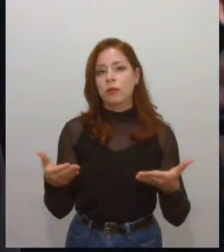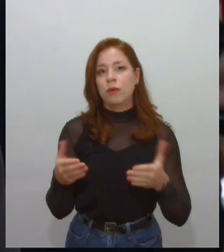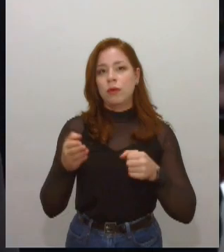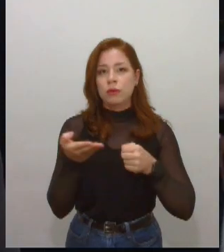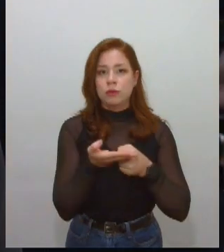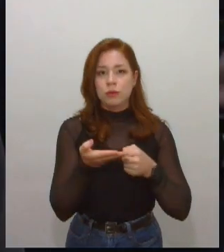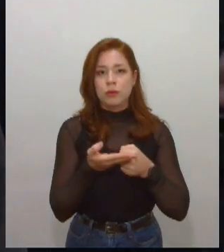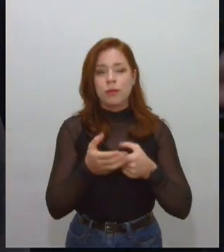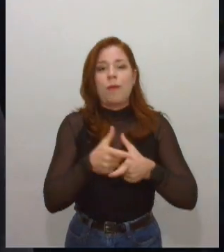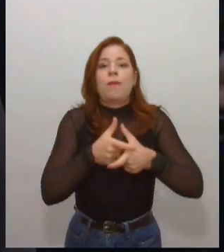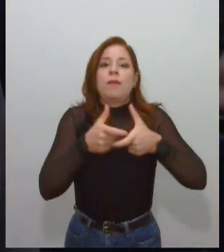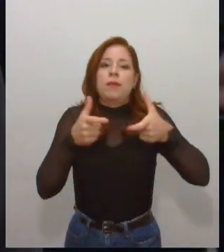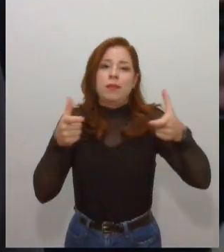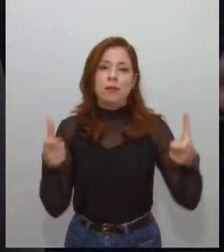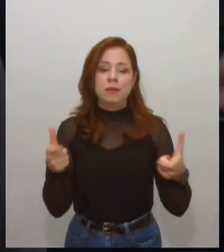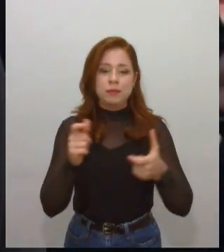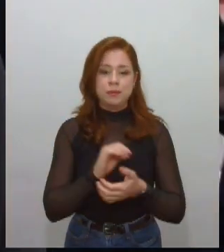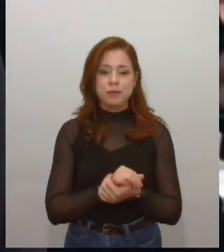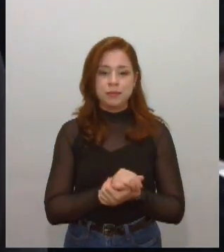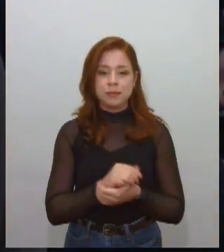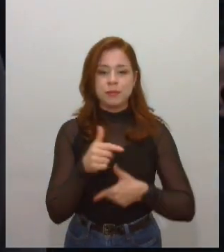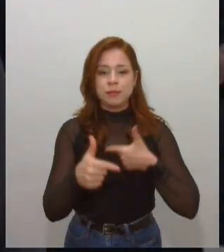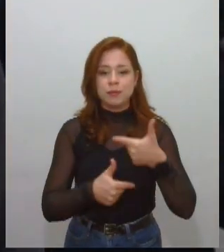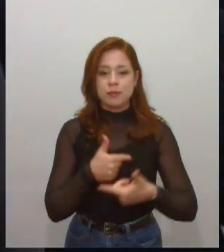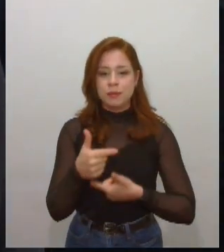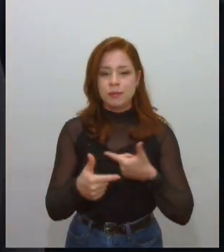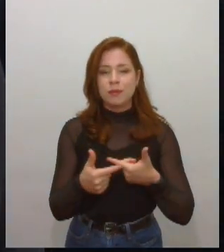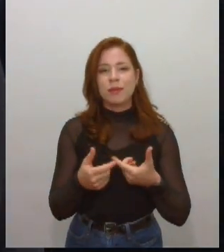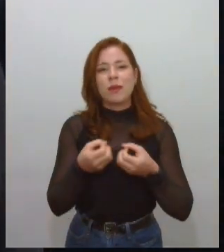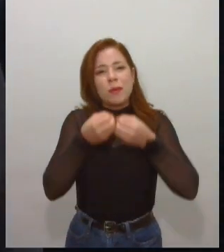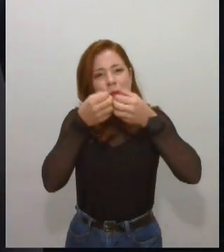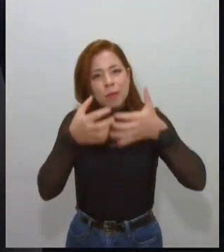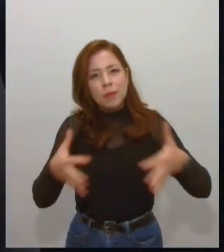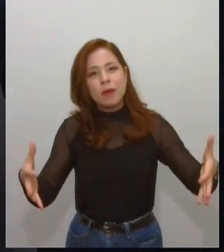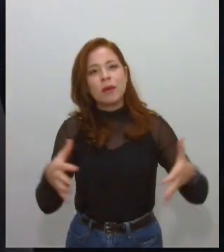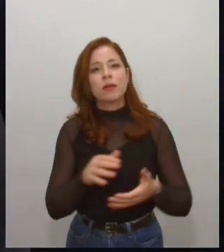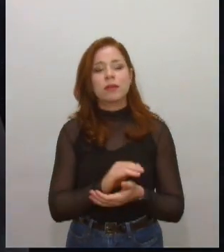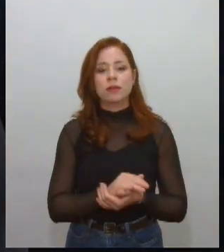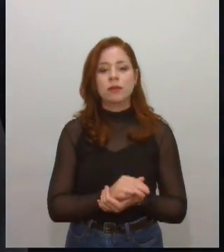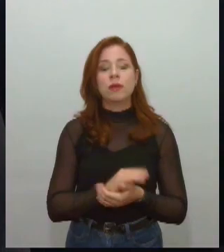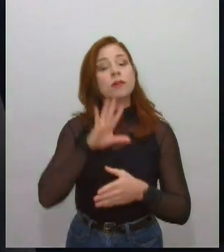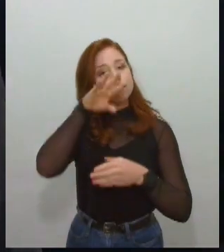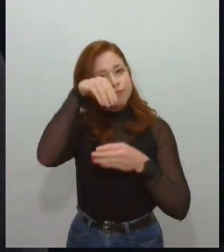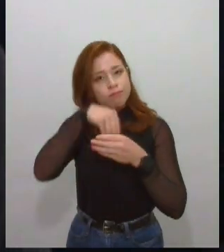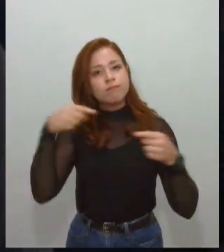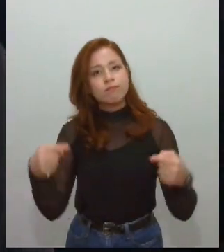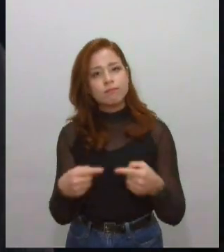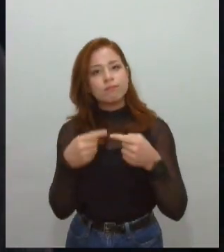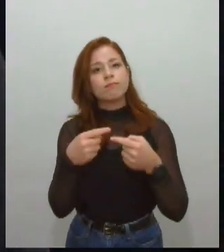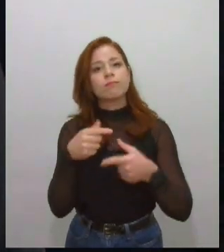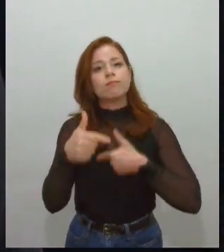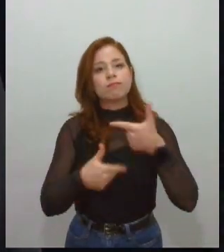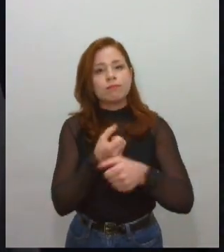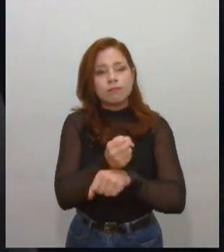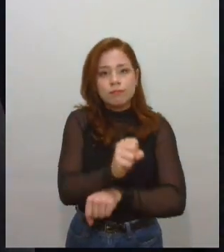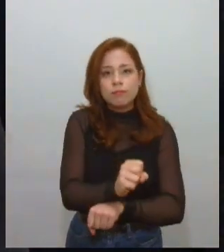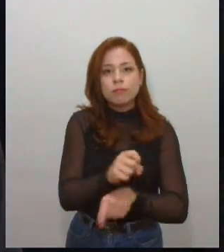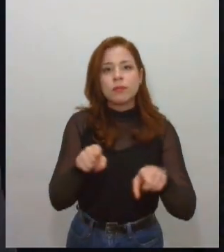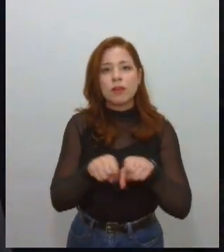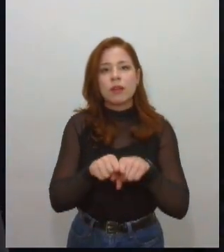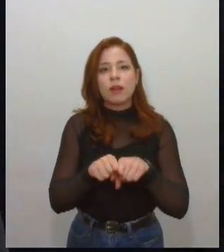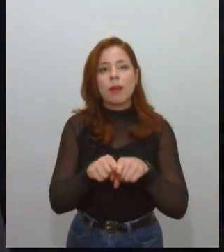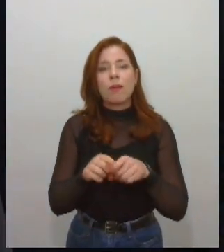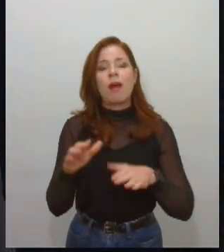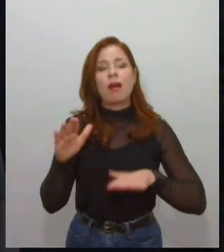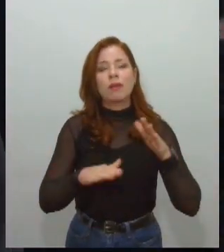Então, o trabalho degradante pode ser enquadrado como trabalho escravo, o trabalho em jornada exaustiva pode